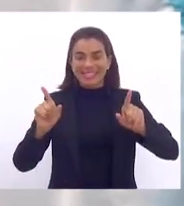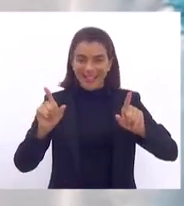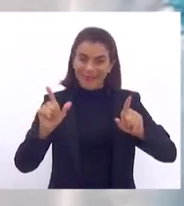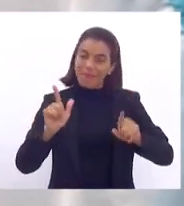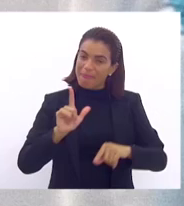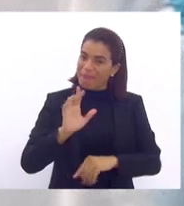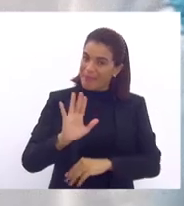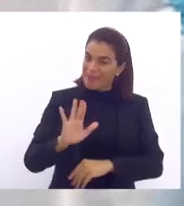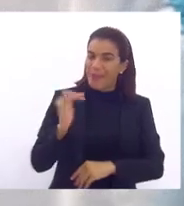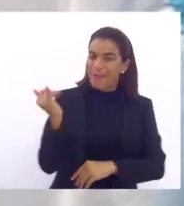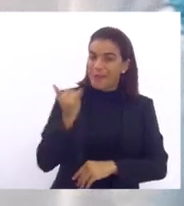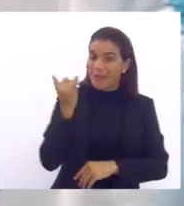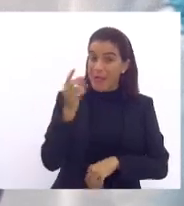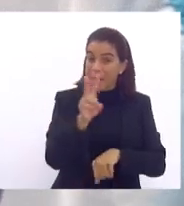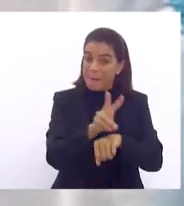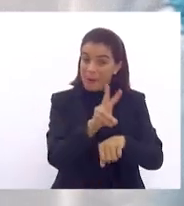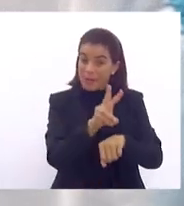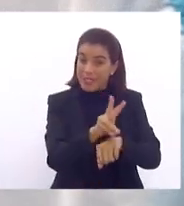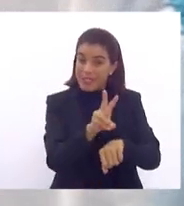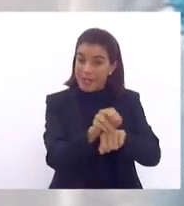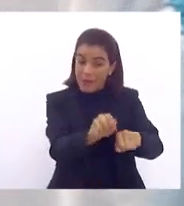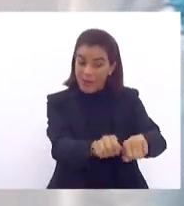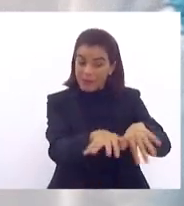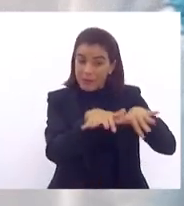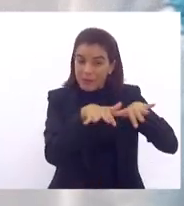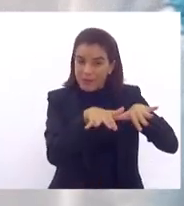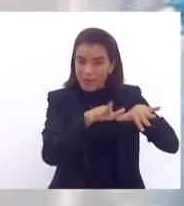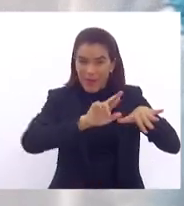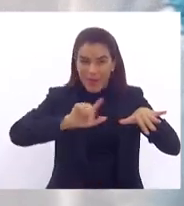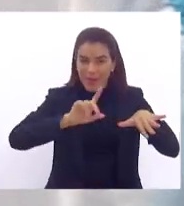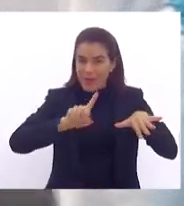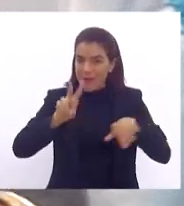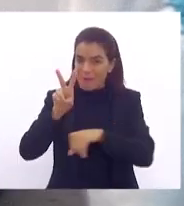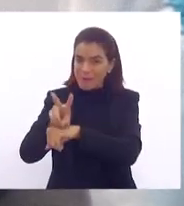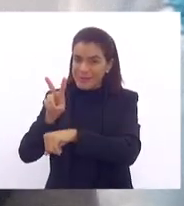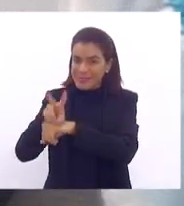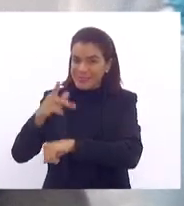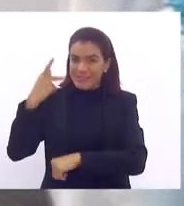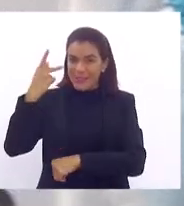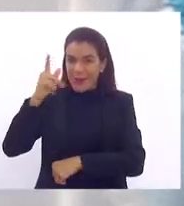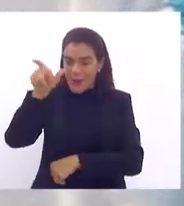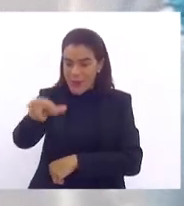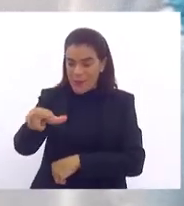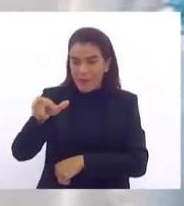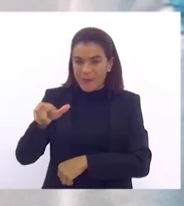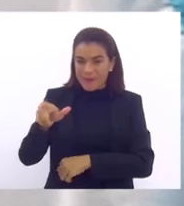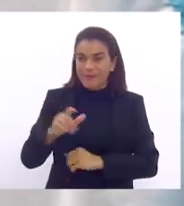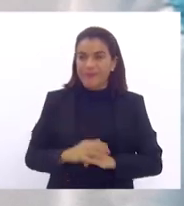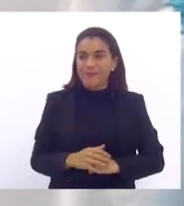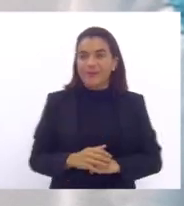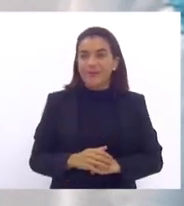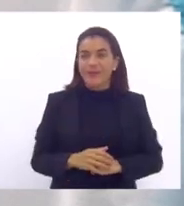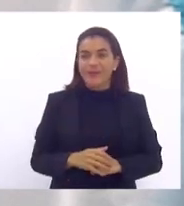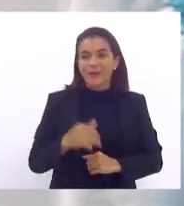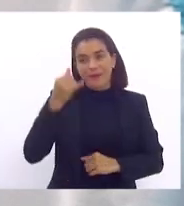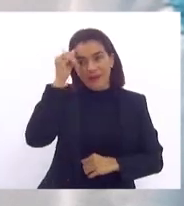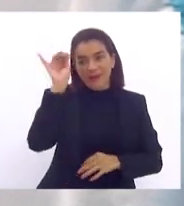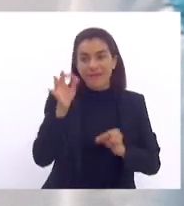importante a imunidade é do Parlamento eh e para não alongar o